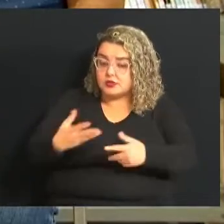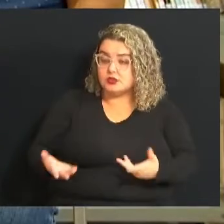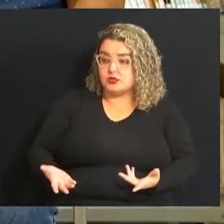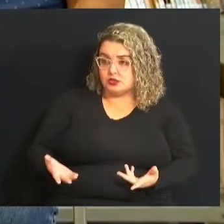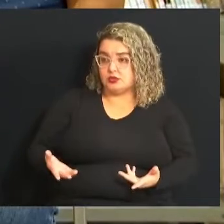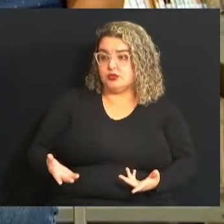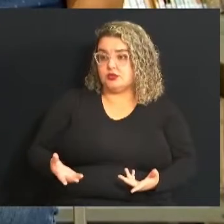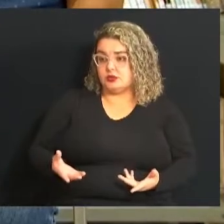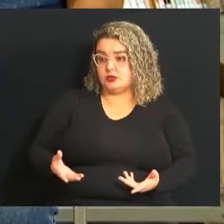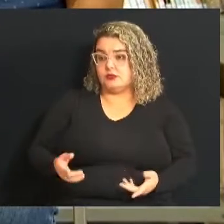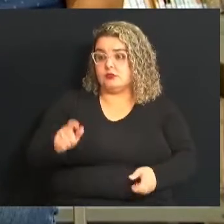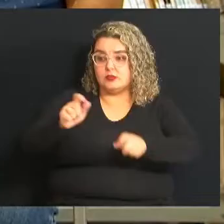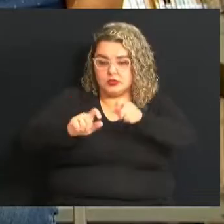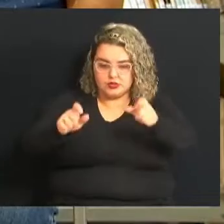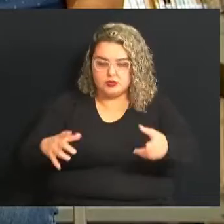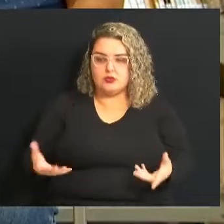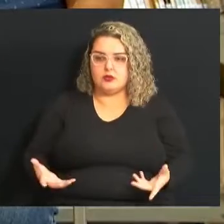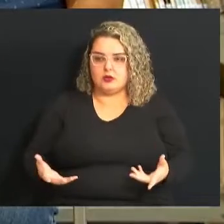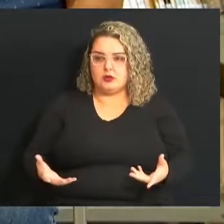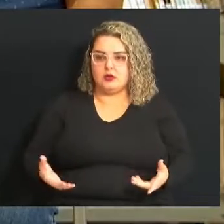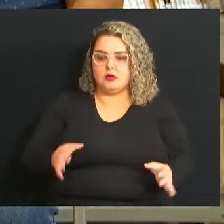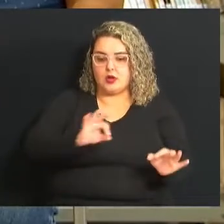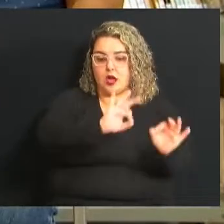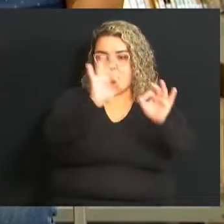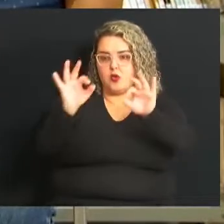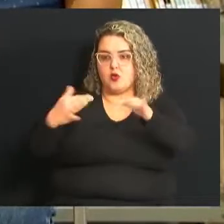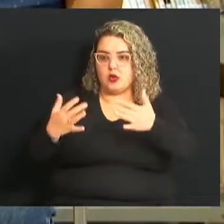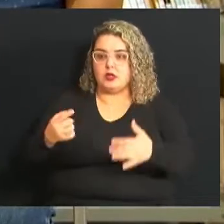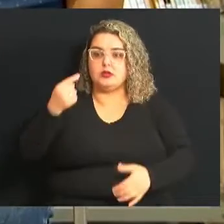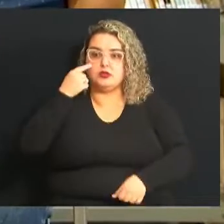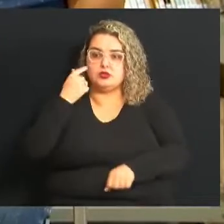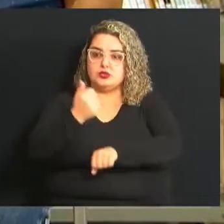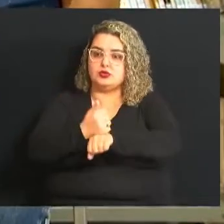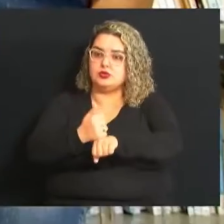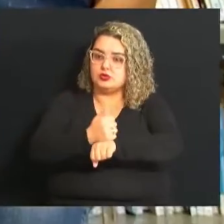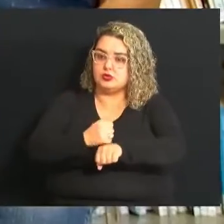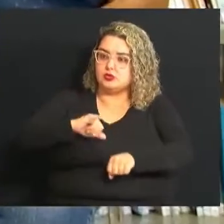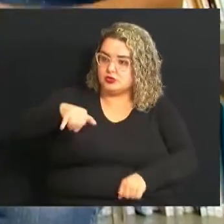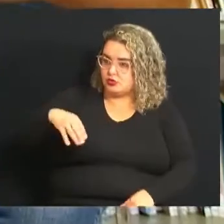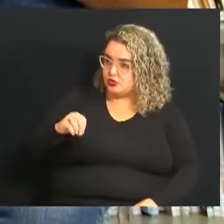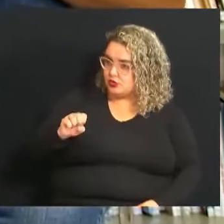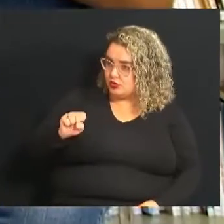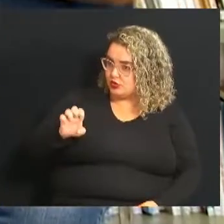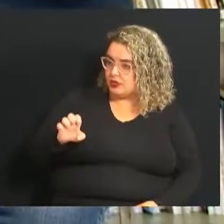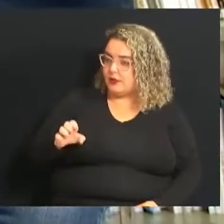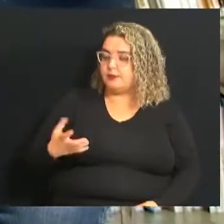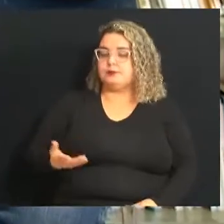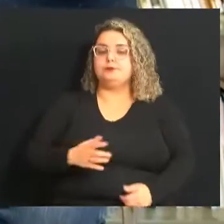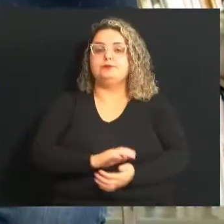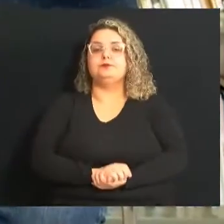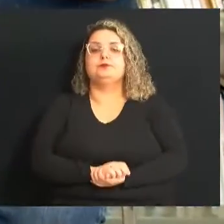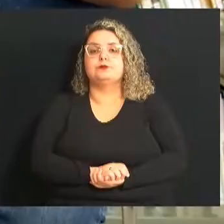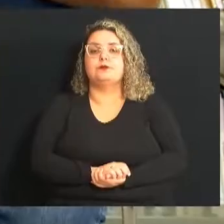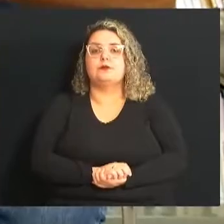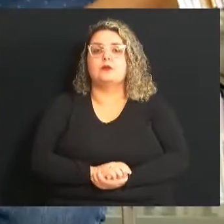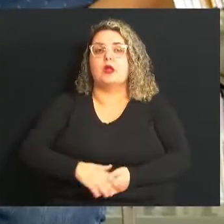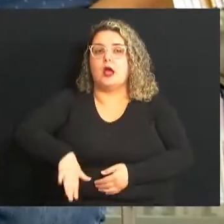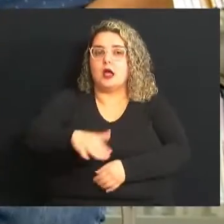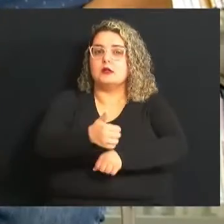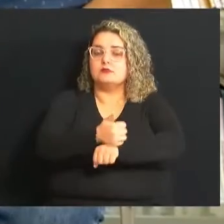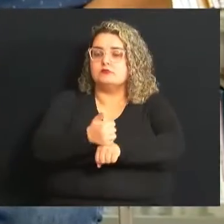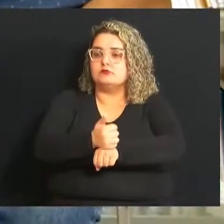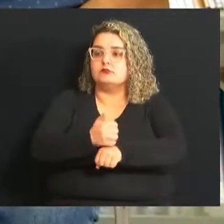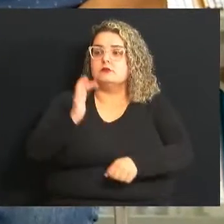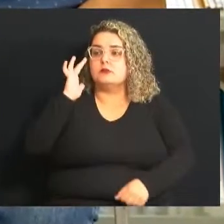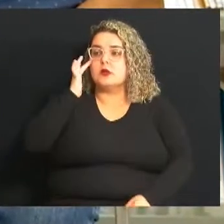passa para a galera que está em casa acompanhando a gente no quadro Se Liga na Profissão, José Maurício? Do ponto de vista estritamente profissional, eu acho que